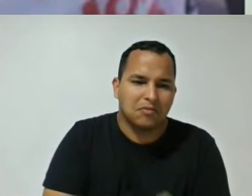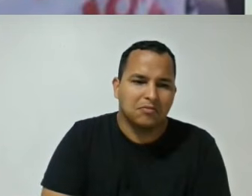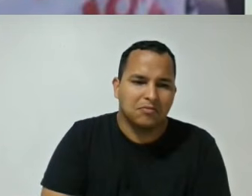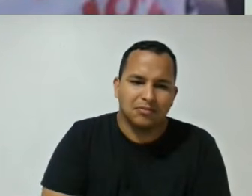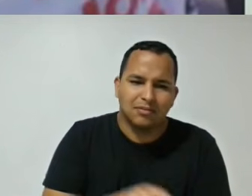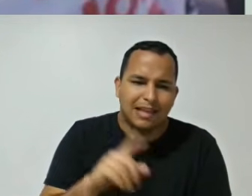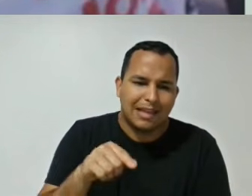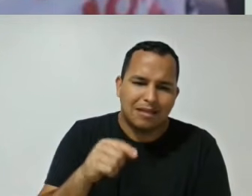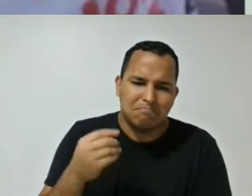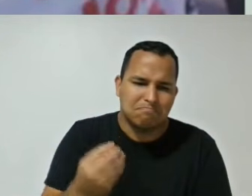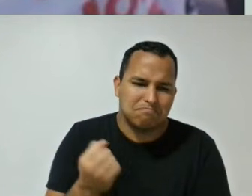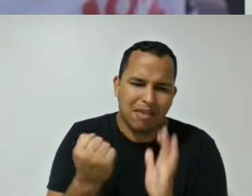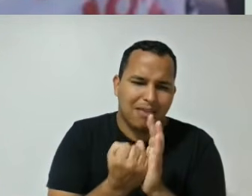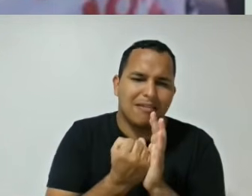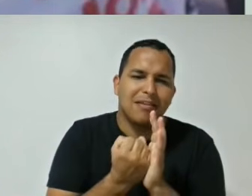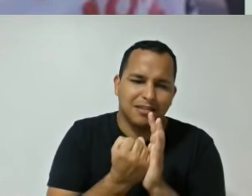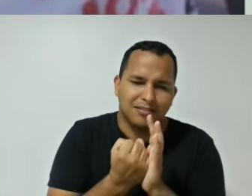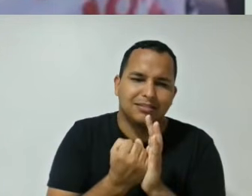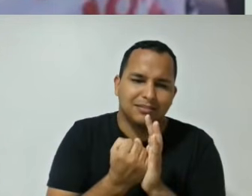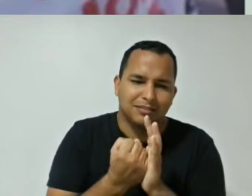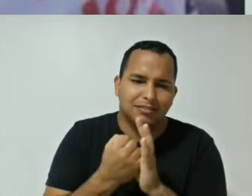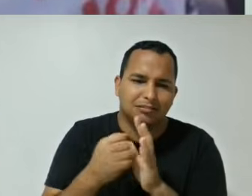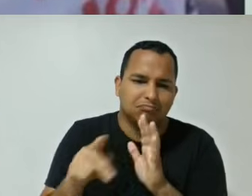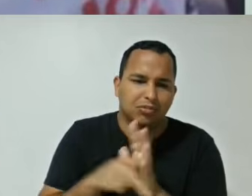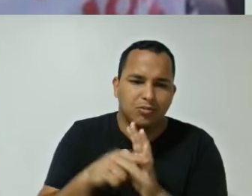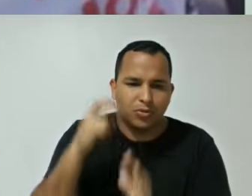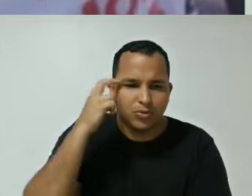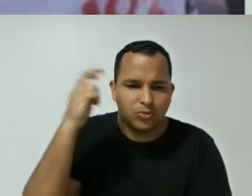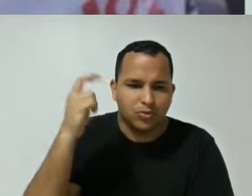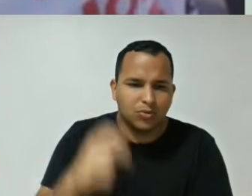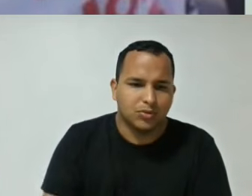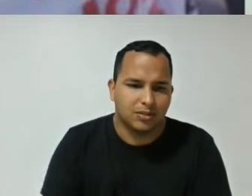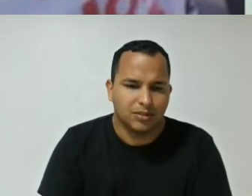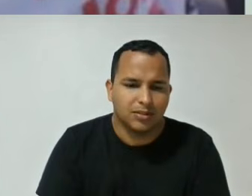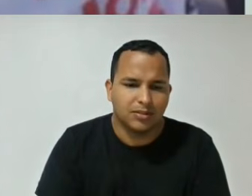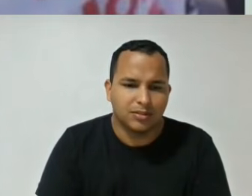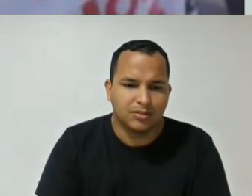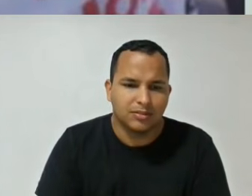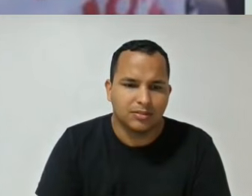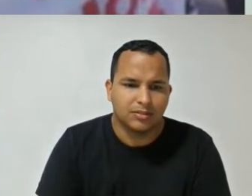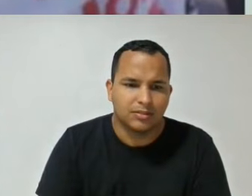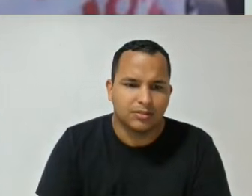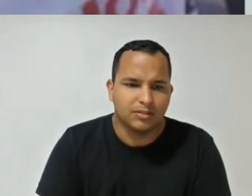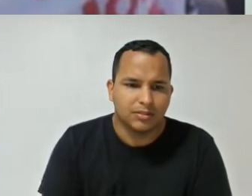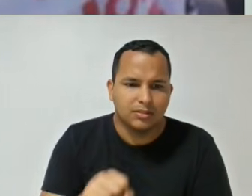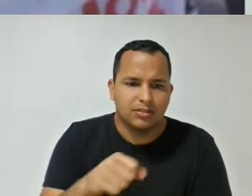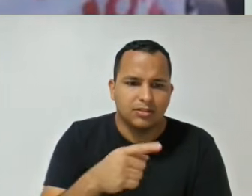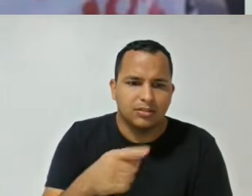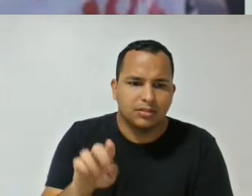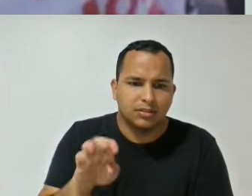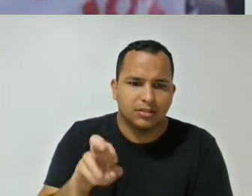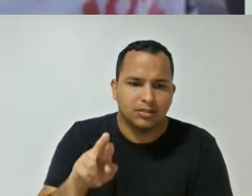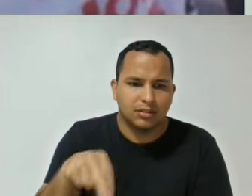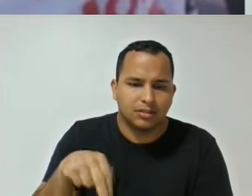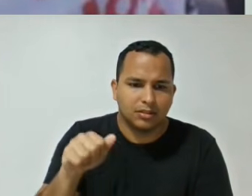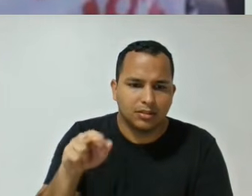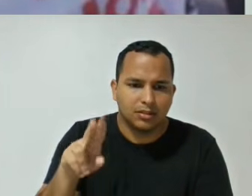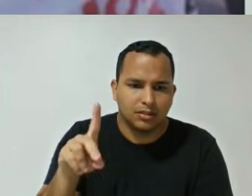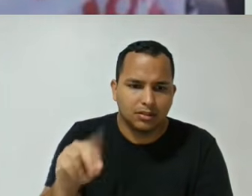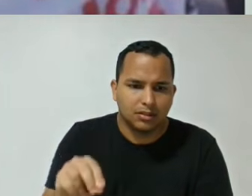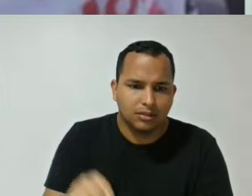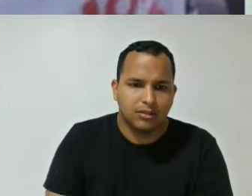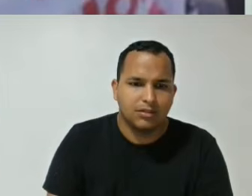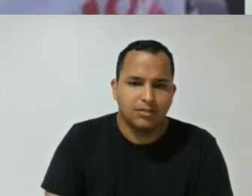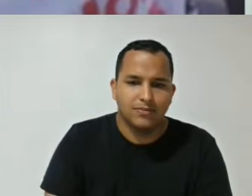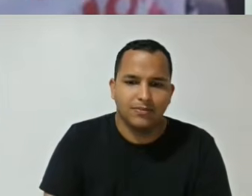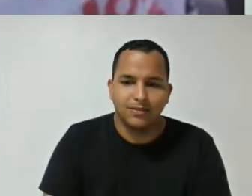né? Um Patrimônio. patrimônio do São Merece Bernardo e de Belo Horizonte, né? O de Mestre Bahia. Conga, a gente chegou